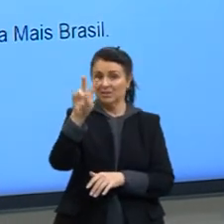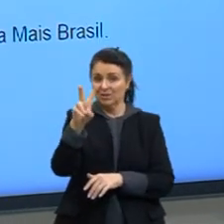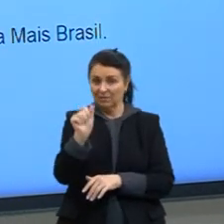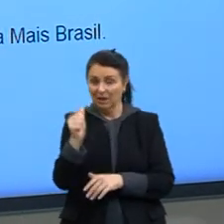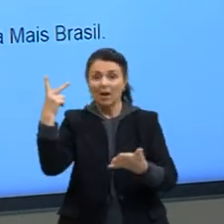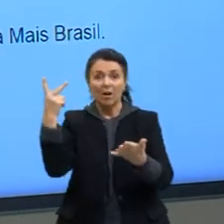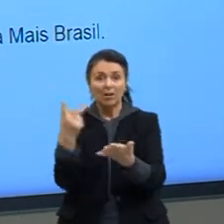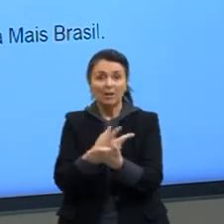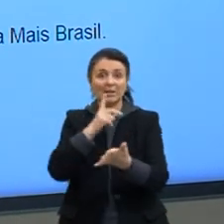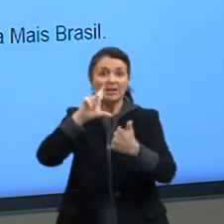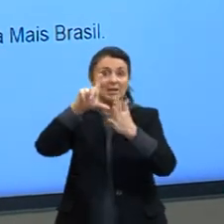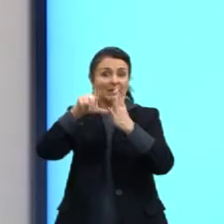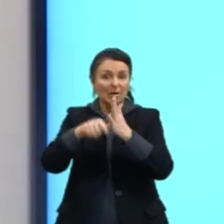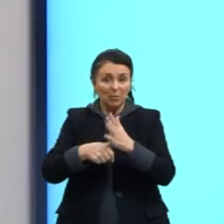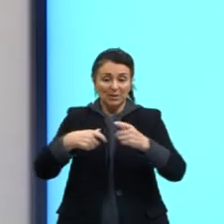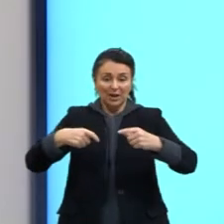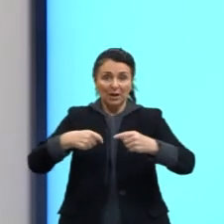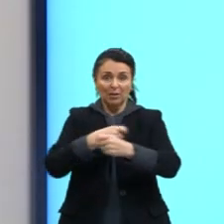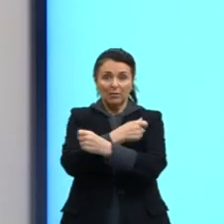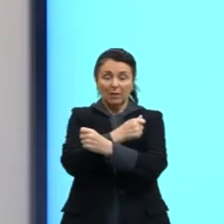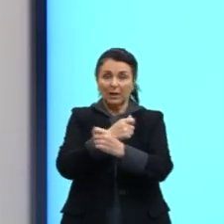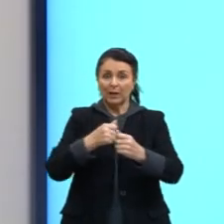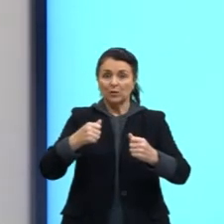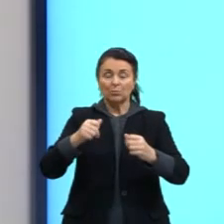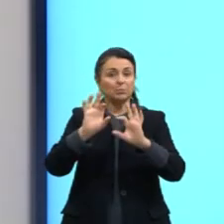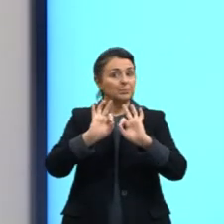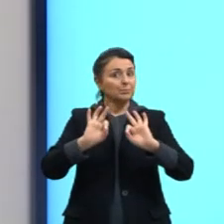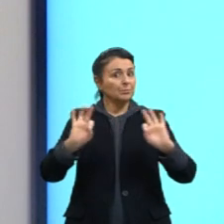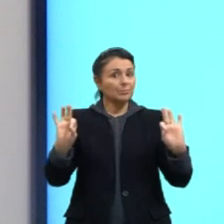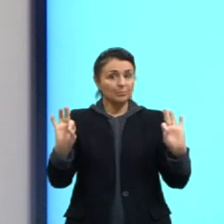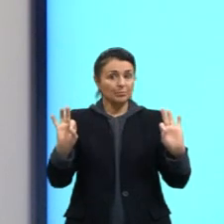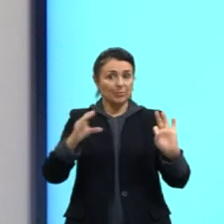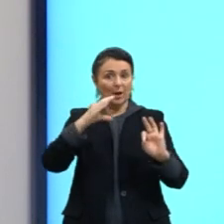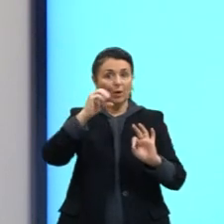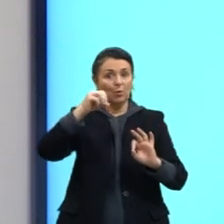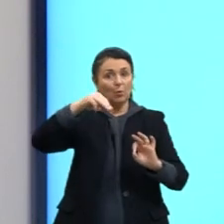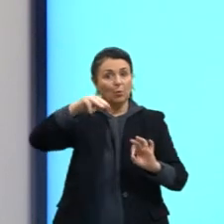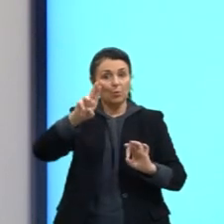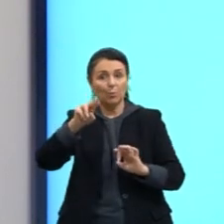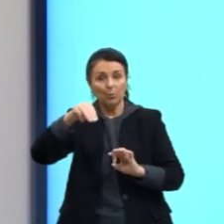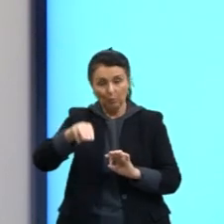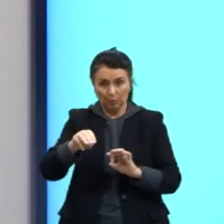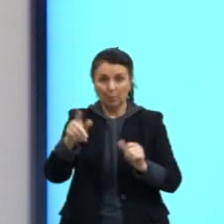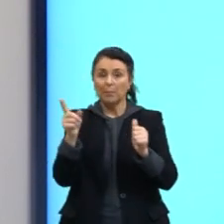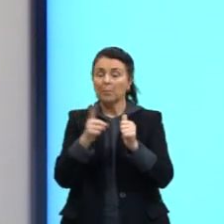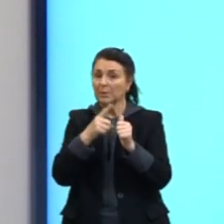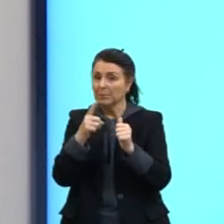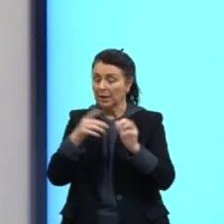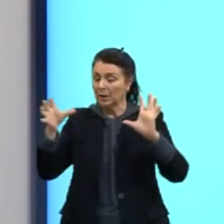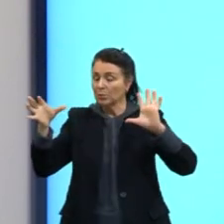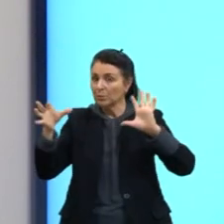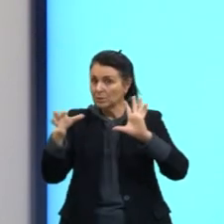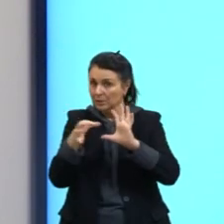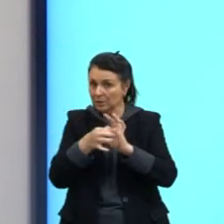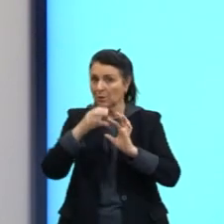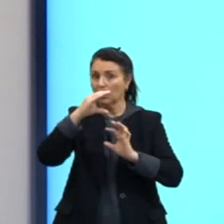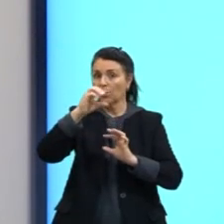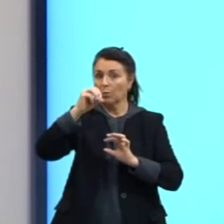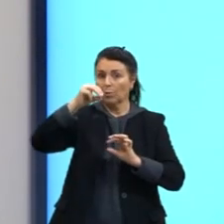depois de acontecer a covalente comum tá primeiro ocorre a ligação comum covalente comum